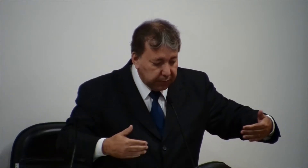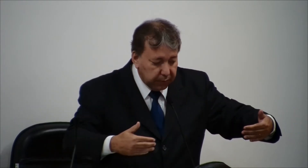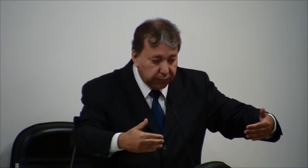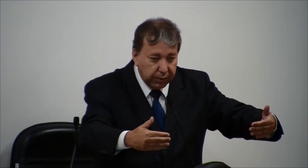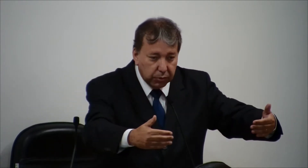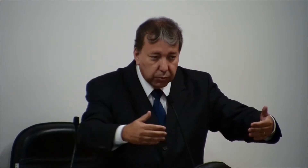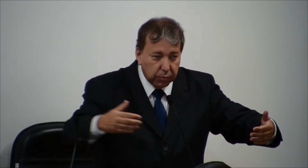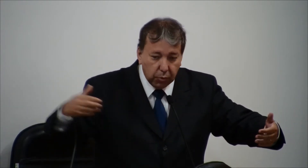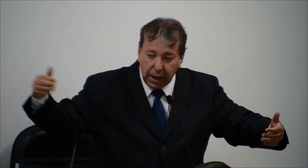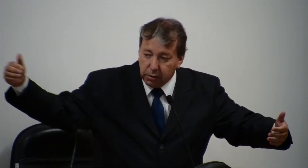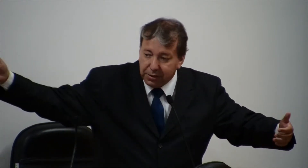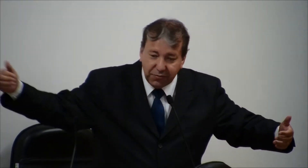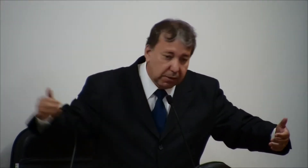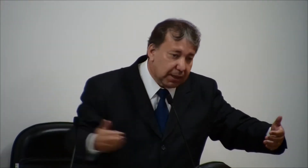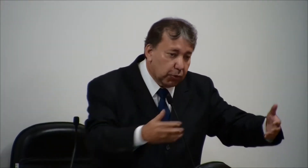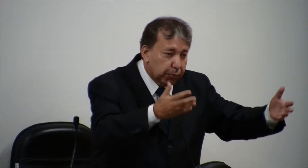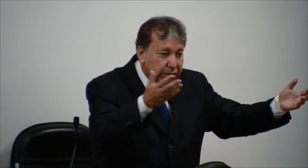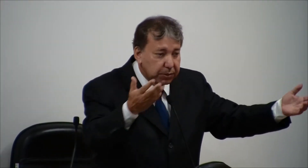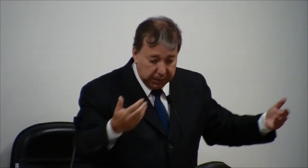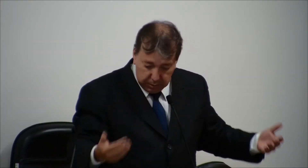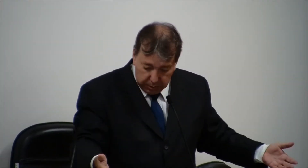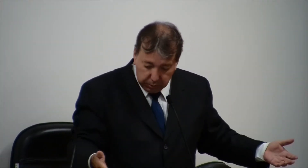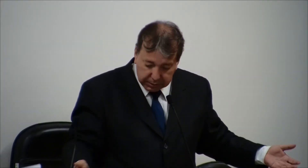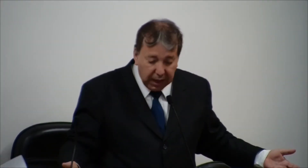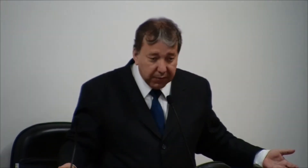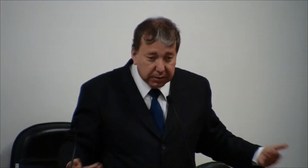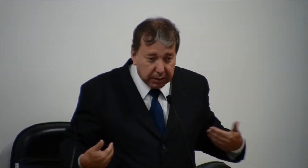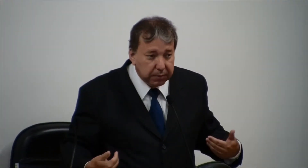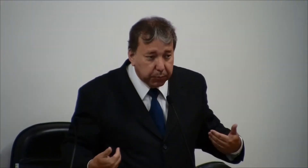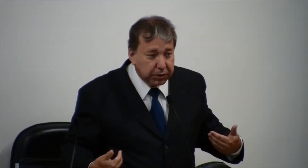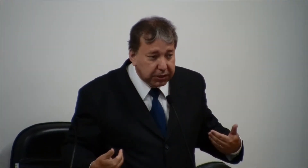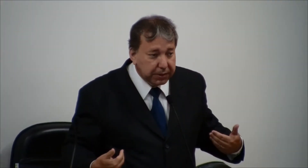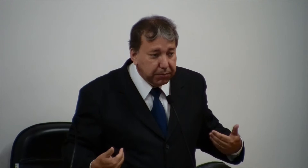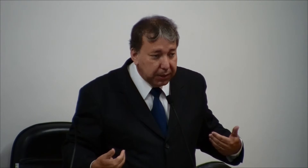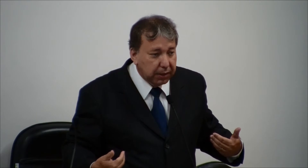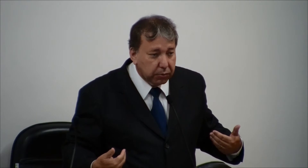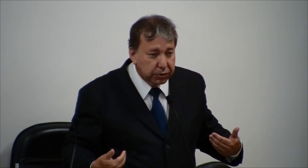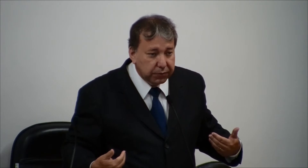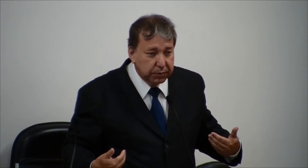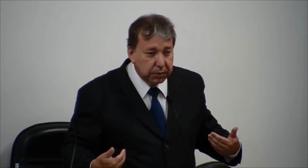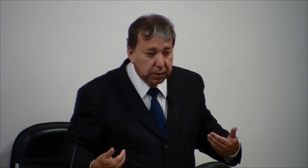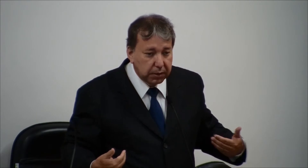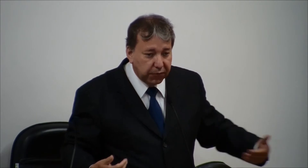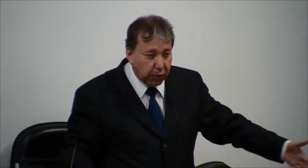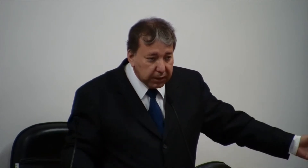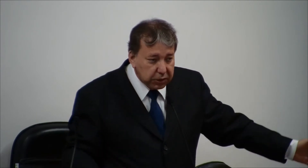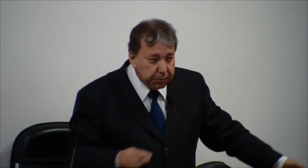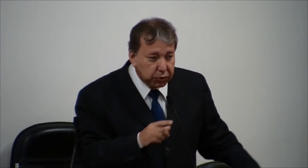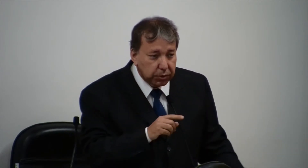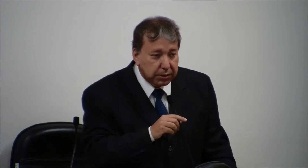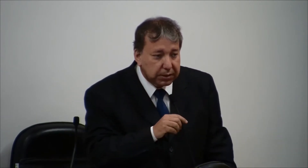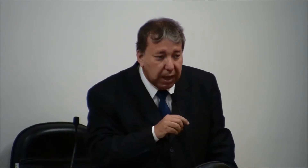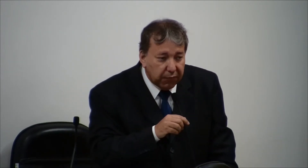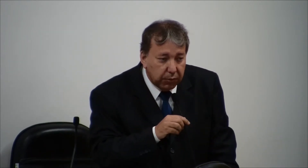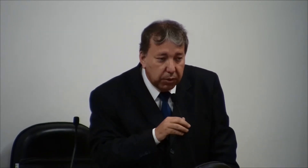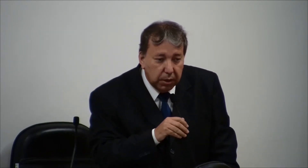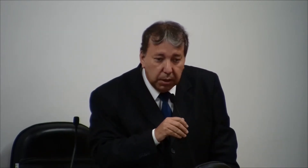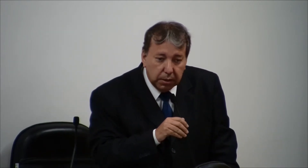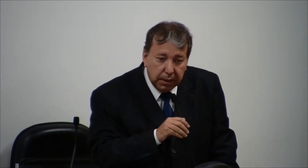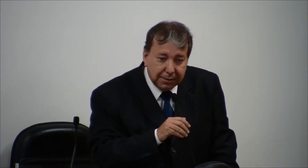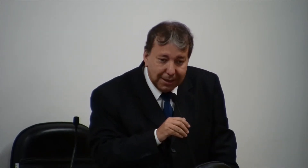pessoas estavam vindo, o carro ele veio e tacou por cima, e eu estava por cima de mim, inclusive, e fora as pessoas que